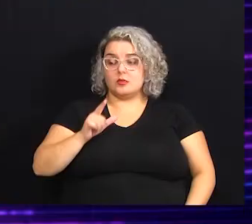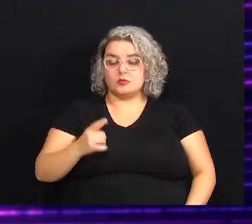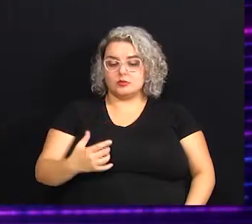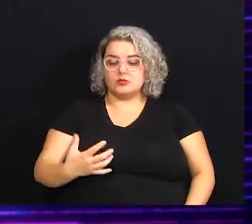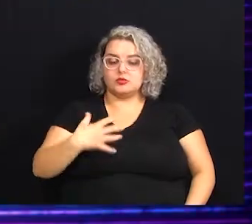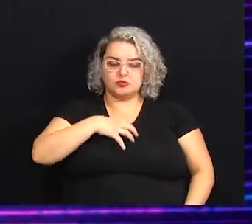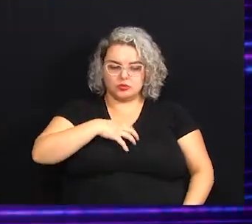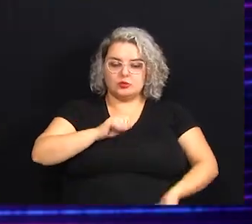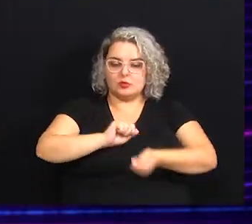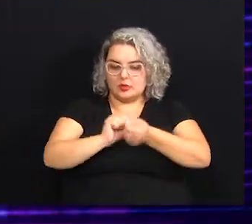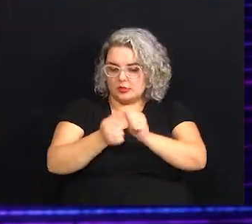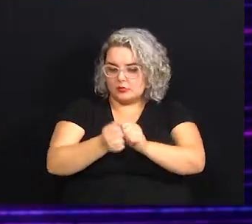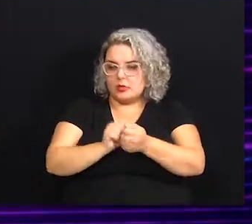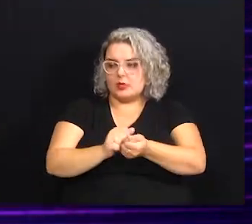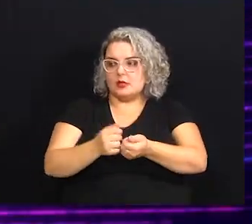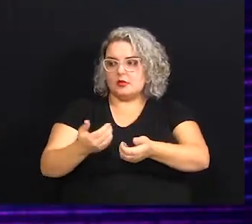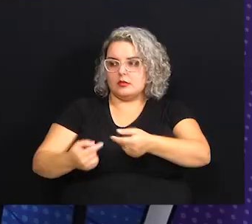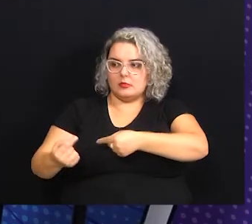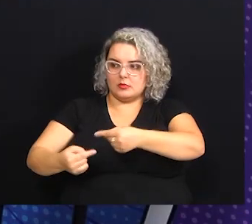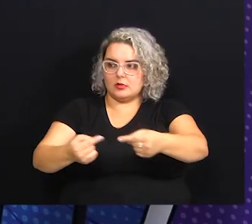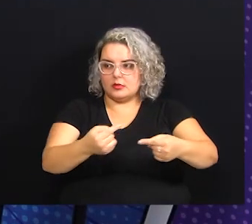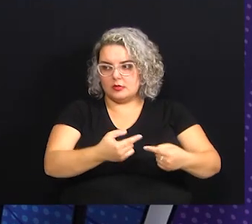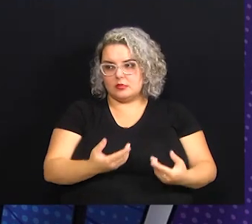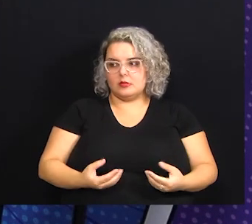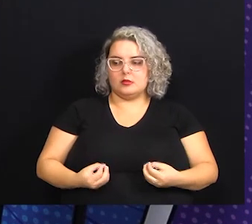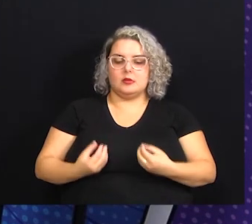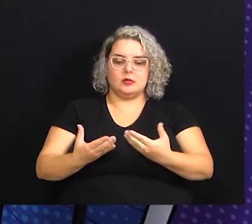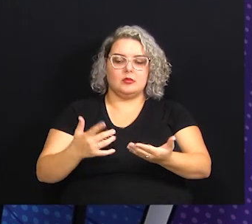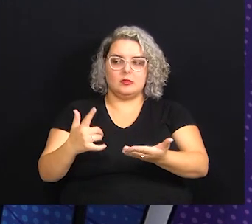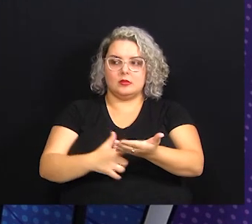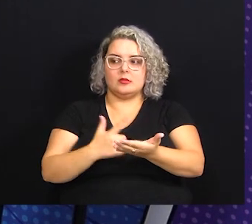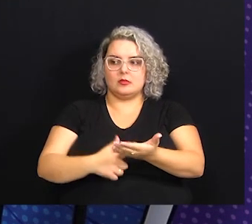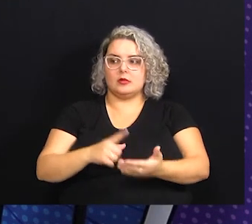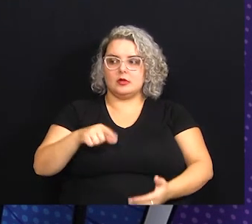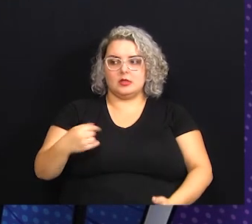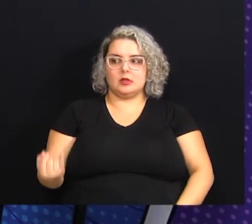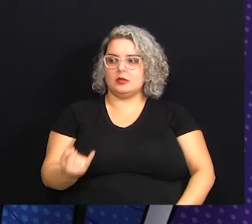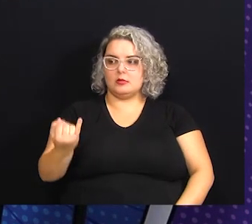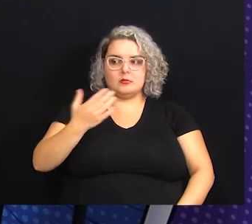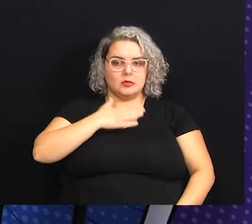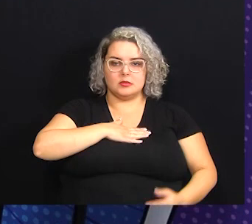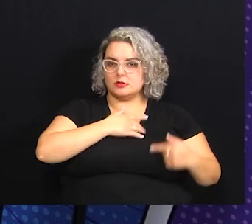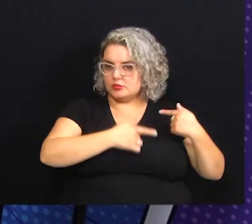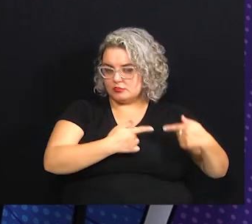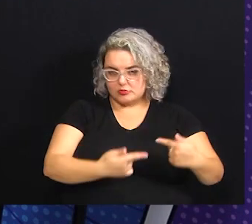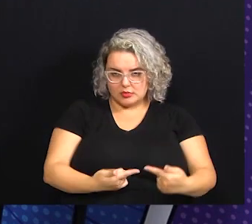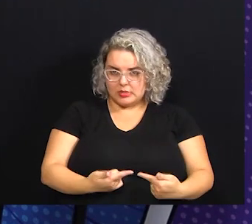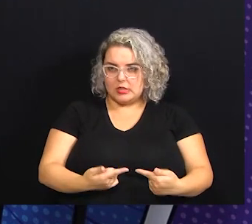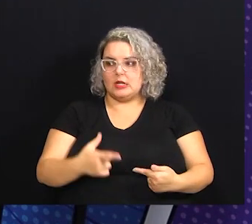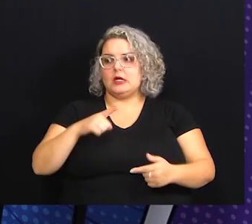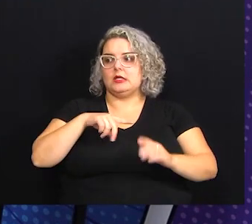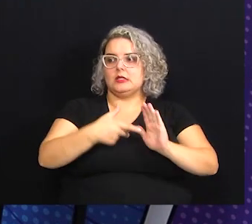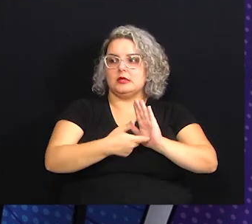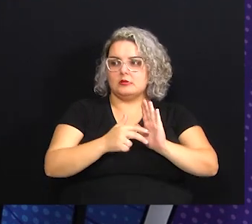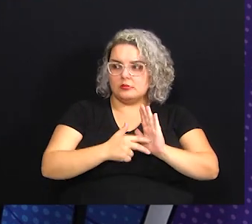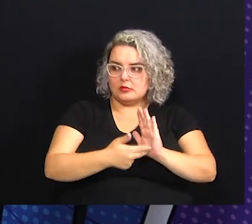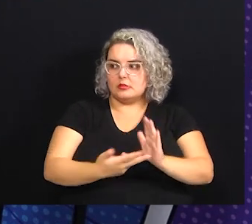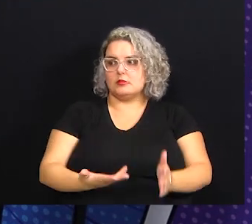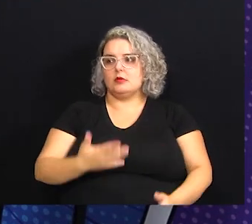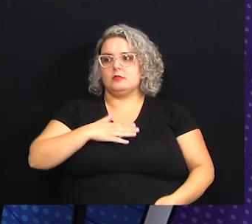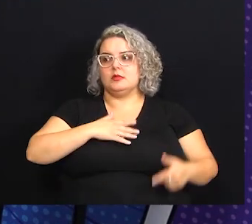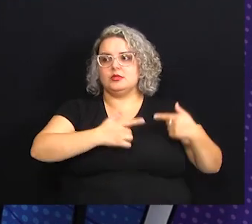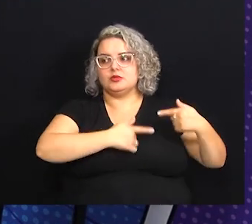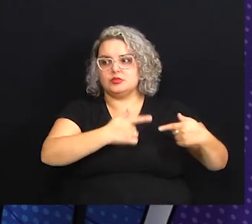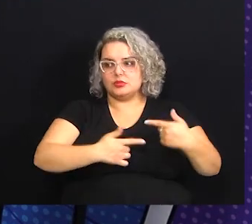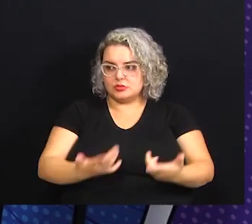de forma adequada articular essa discussão e colocar ela num livro, ela é essencial para a minha geração. Ela faz sentido. A